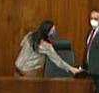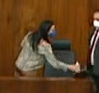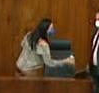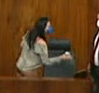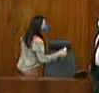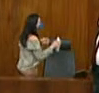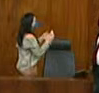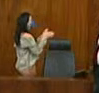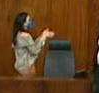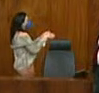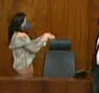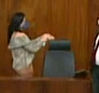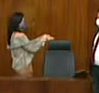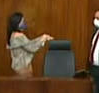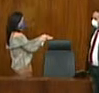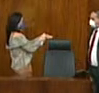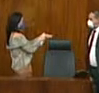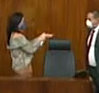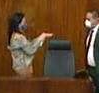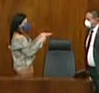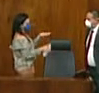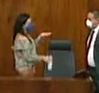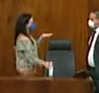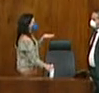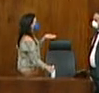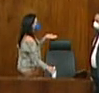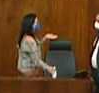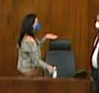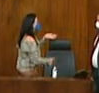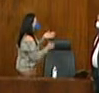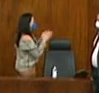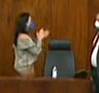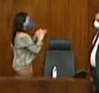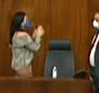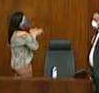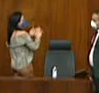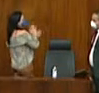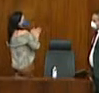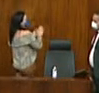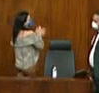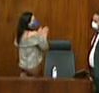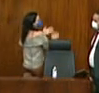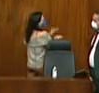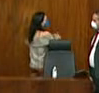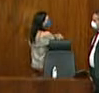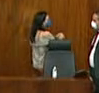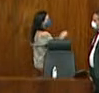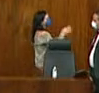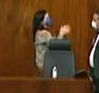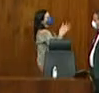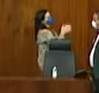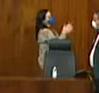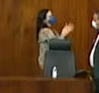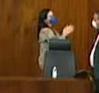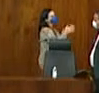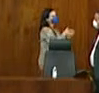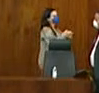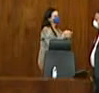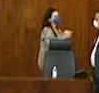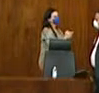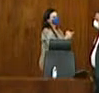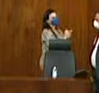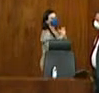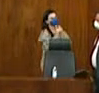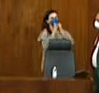tendo por objeto o acompanhamento das negociações entre o governo do Estado e o governo federal, visando a adesão